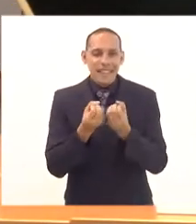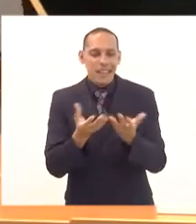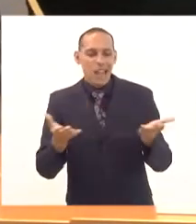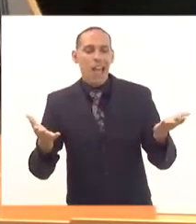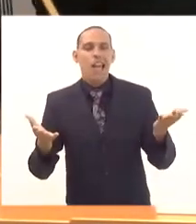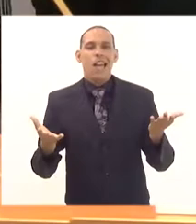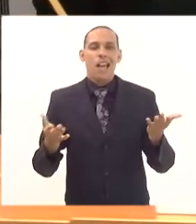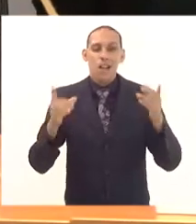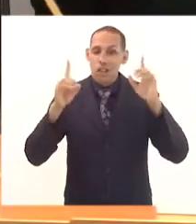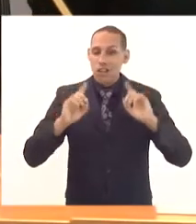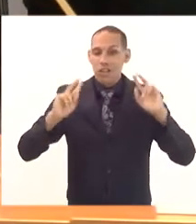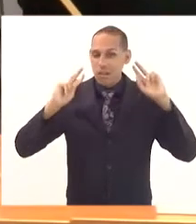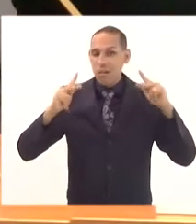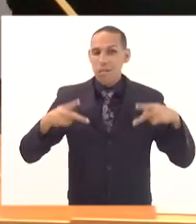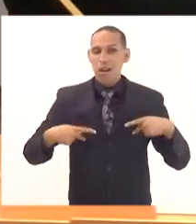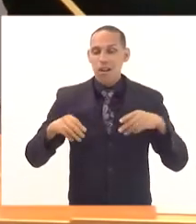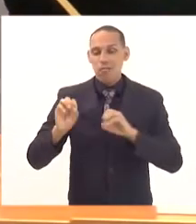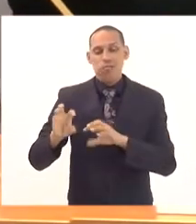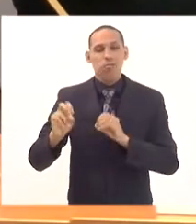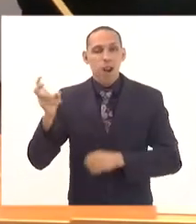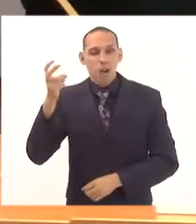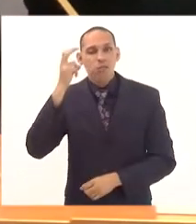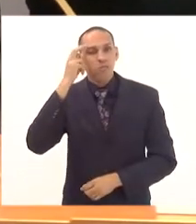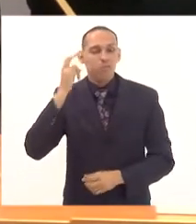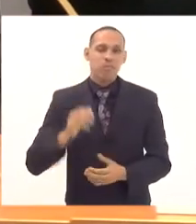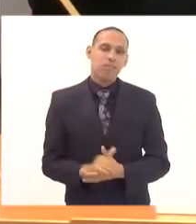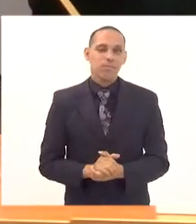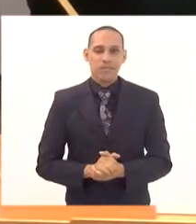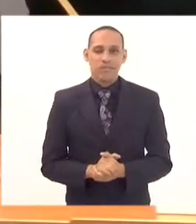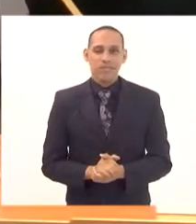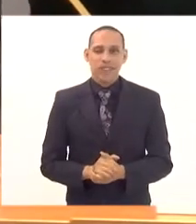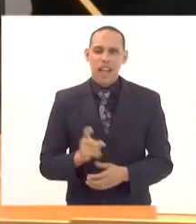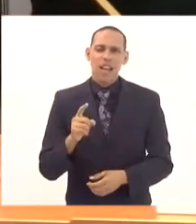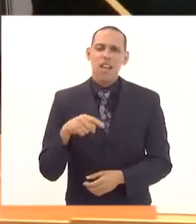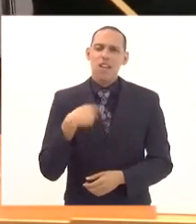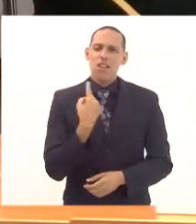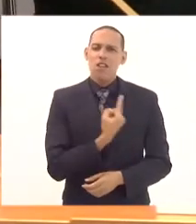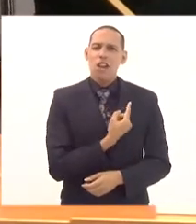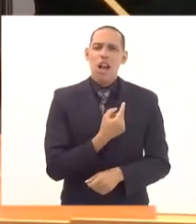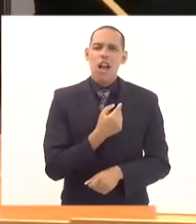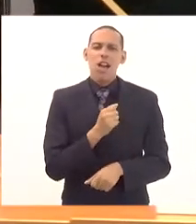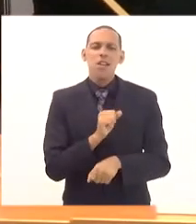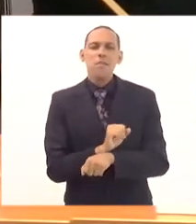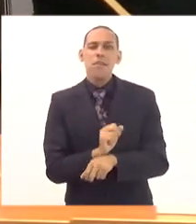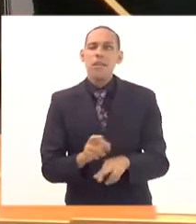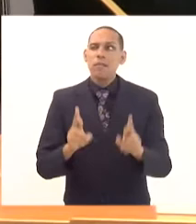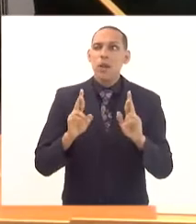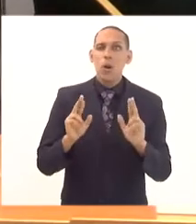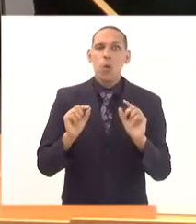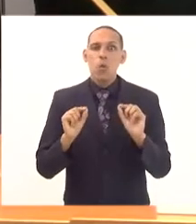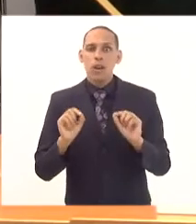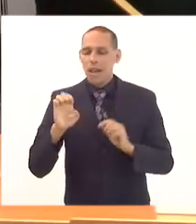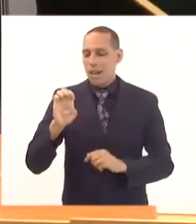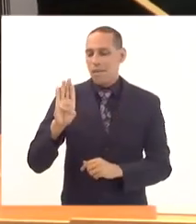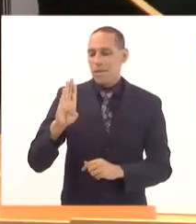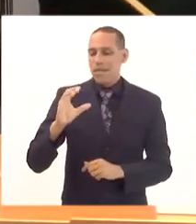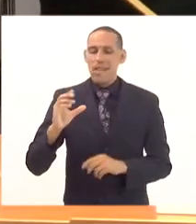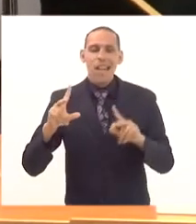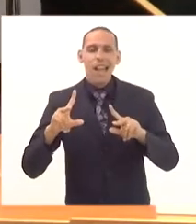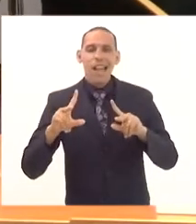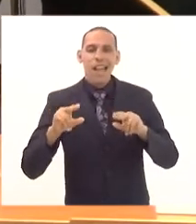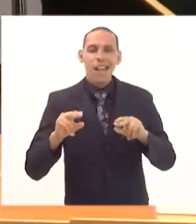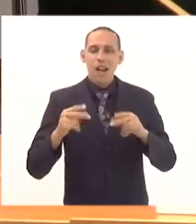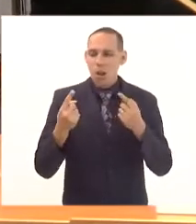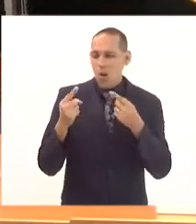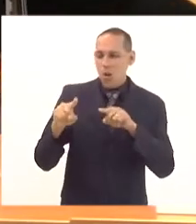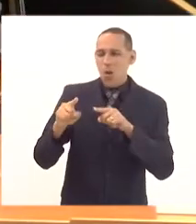a promoção dos Direitos Humanos a educação EA cultura ela expectativa desde então ele aquele bcs consolidados como um contra-ponto